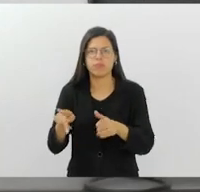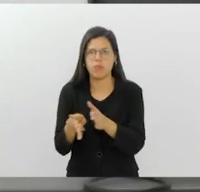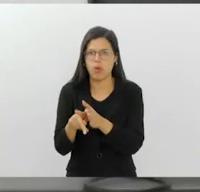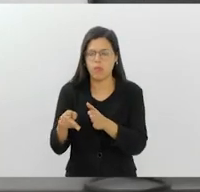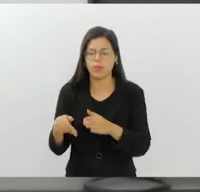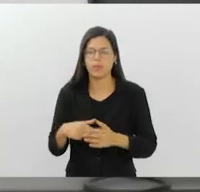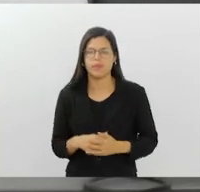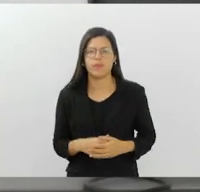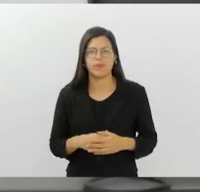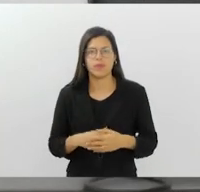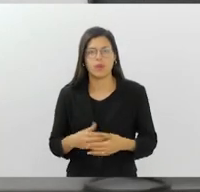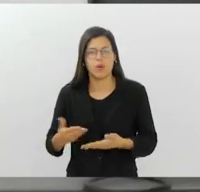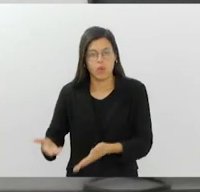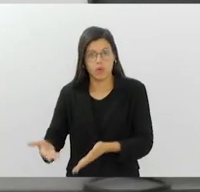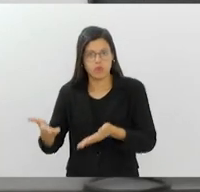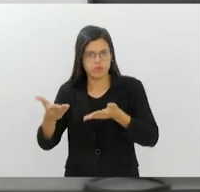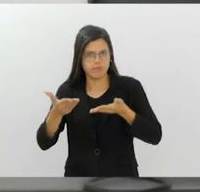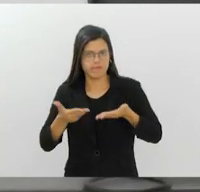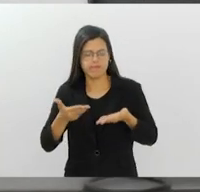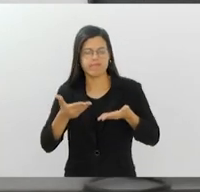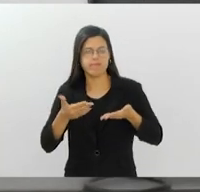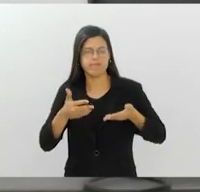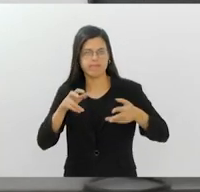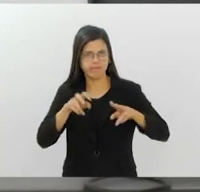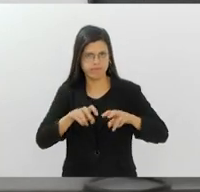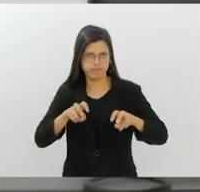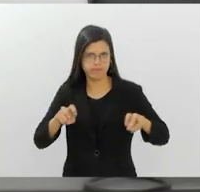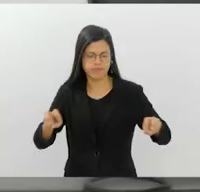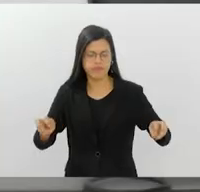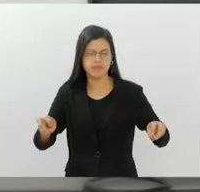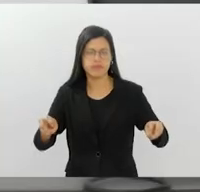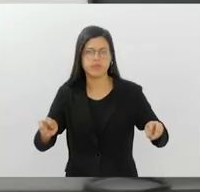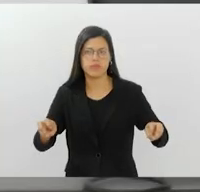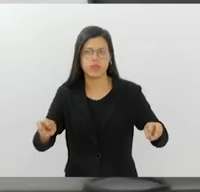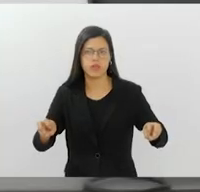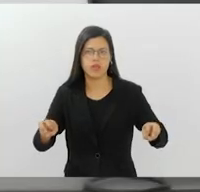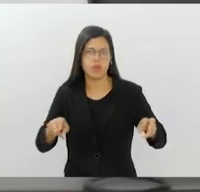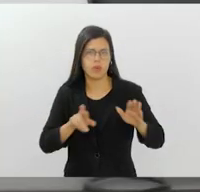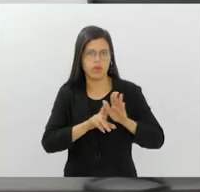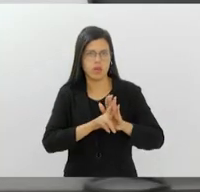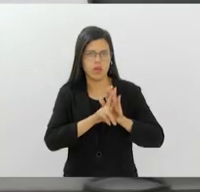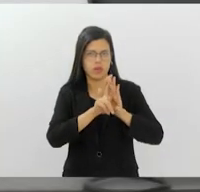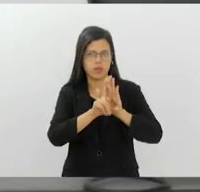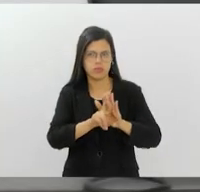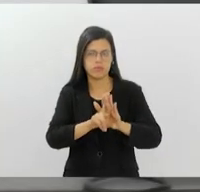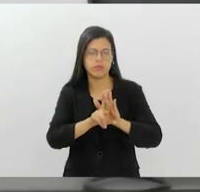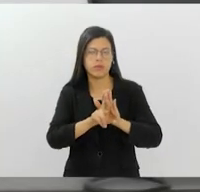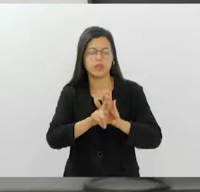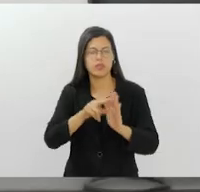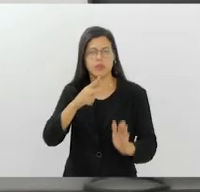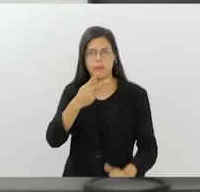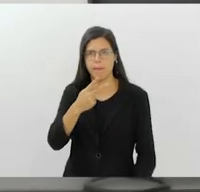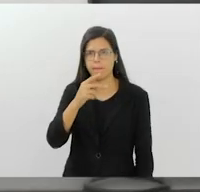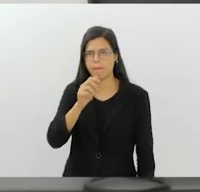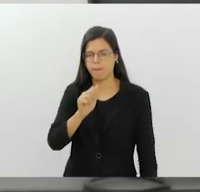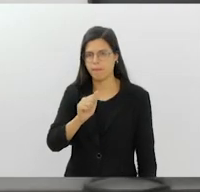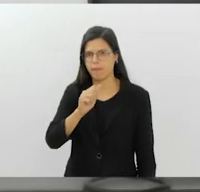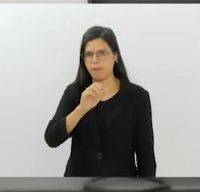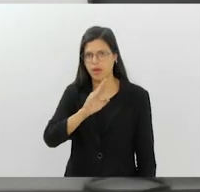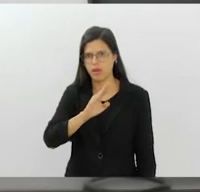convidamos convidamos para montar a mesa o representante do ceseg Pablo